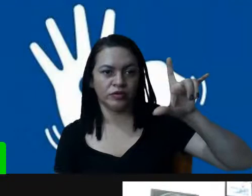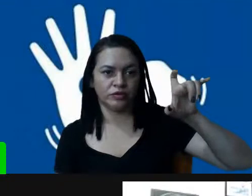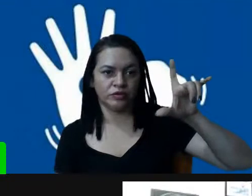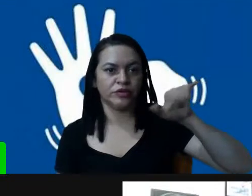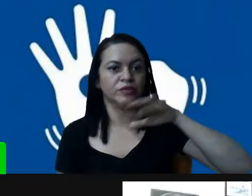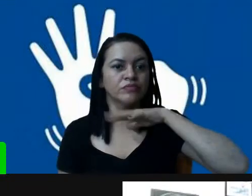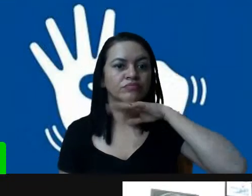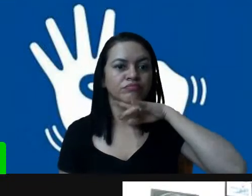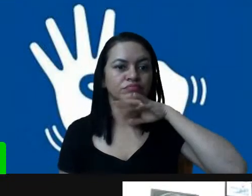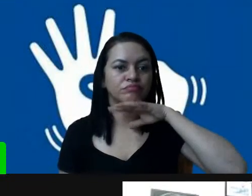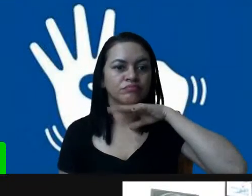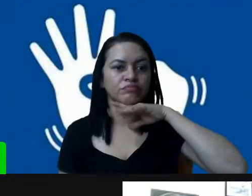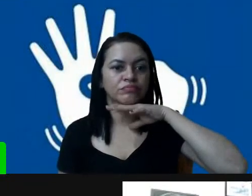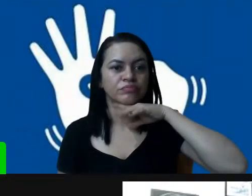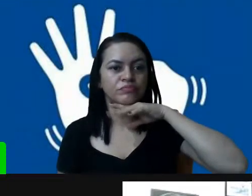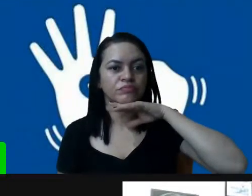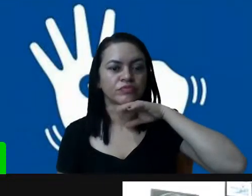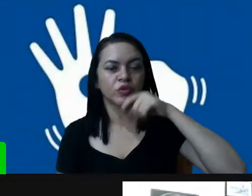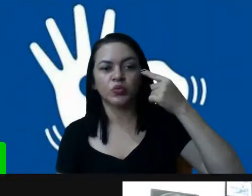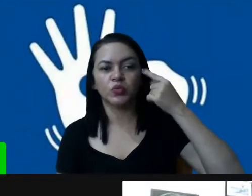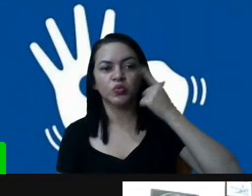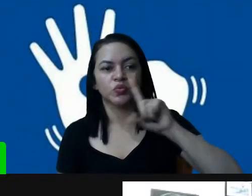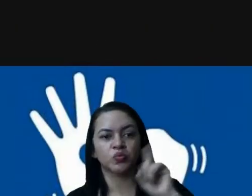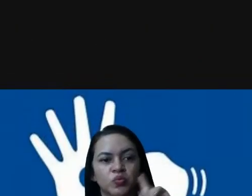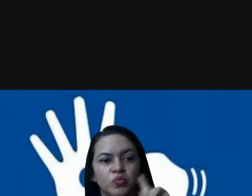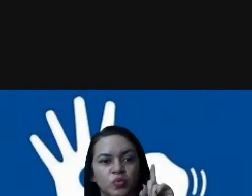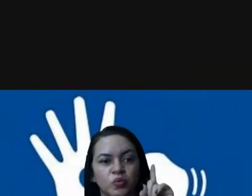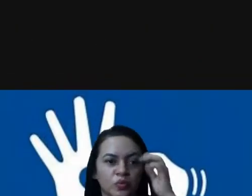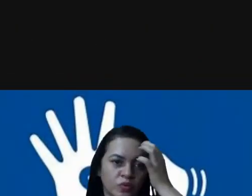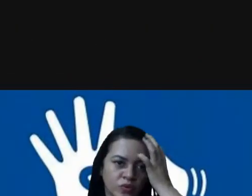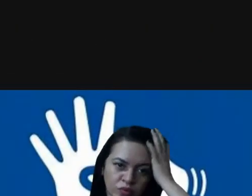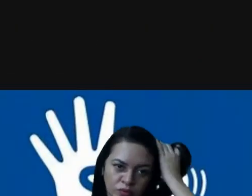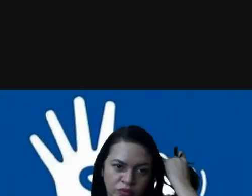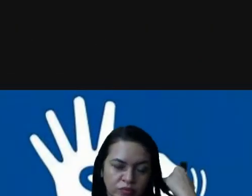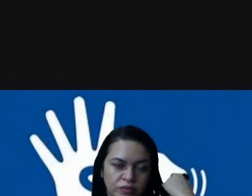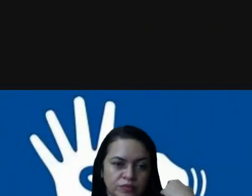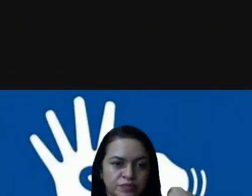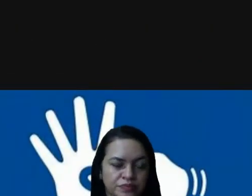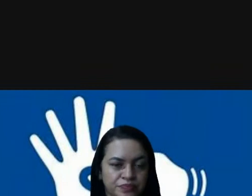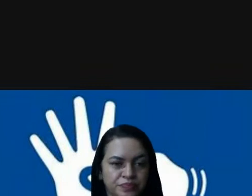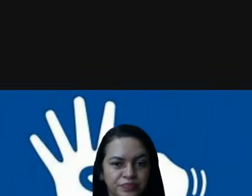eu posso te fazer a pergunta, se tu tá conseguindo E aí? compreender.